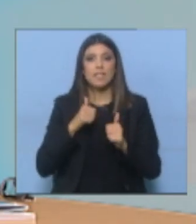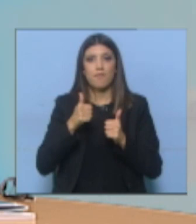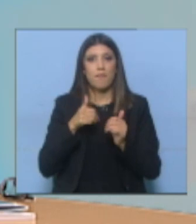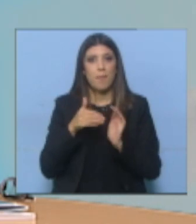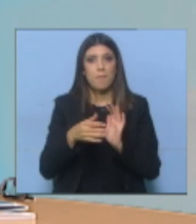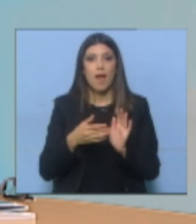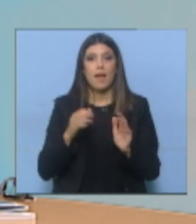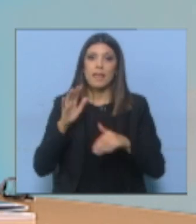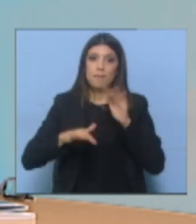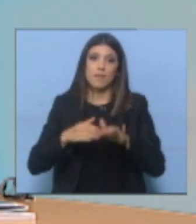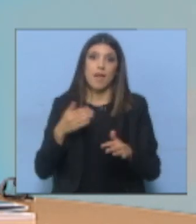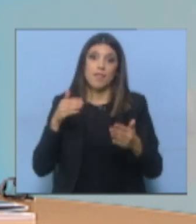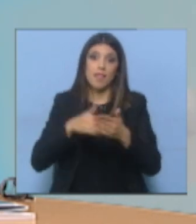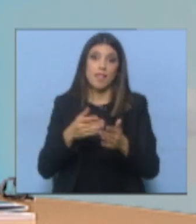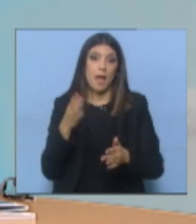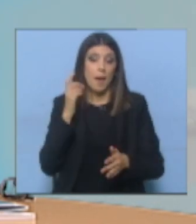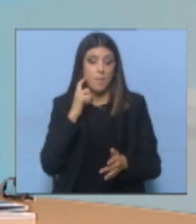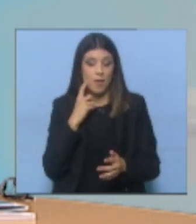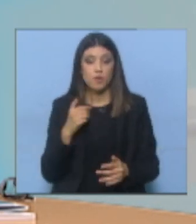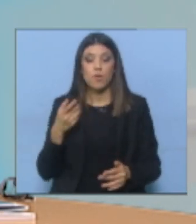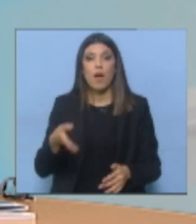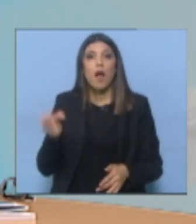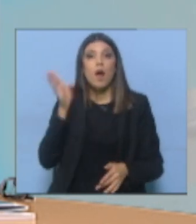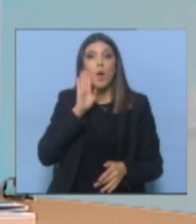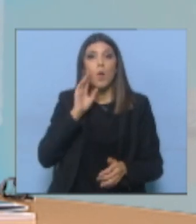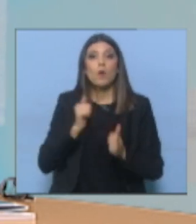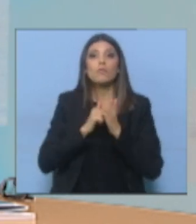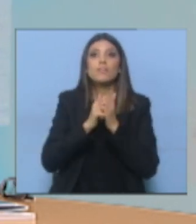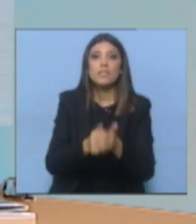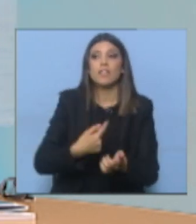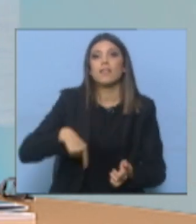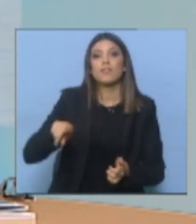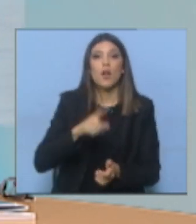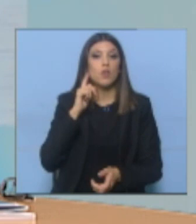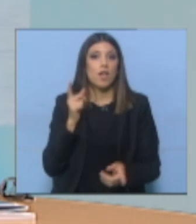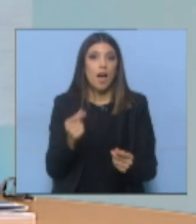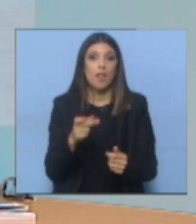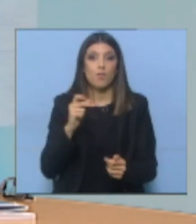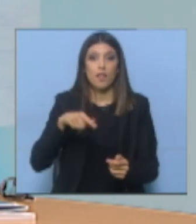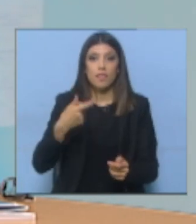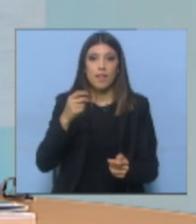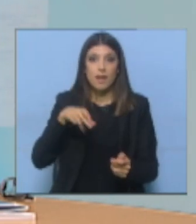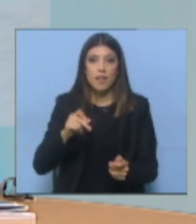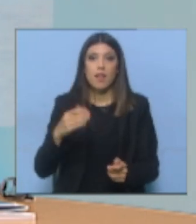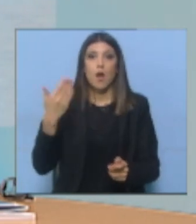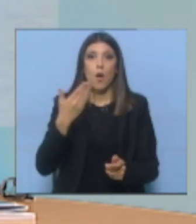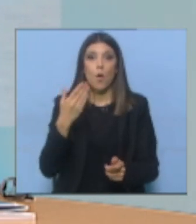estado aqui connosco. Mais logo, siga-nos também na rádio, na Antena 1, quando